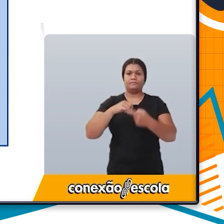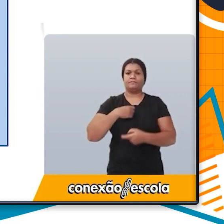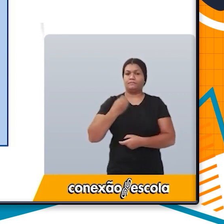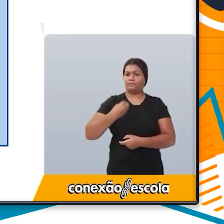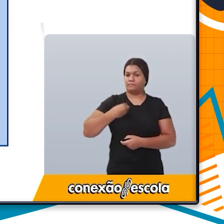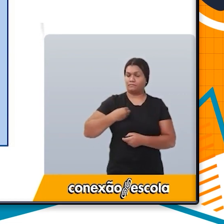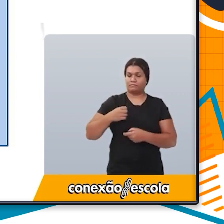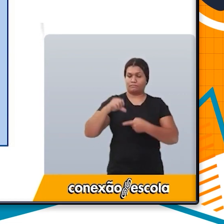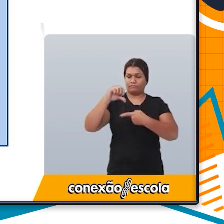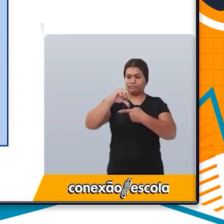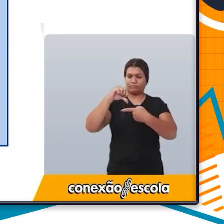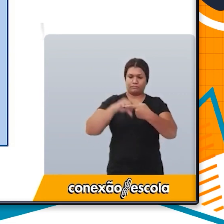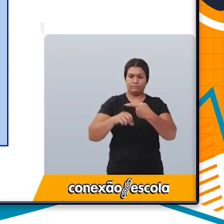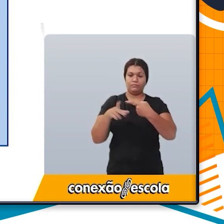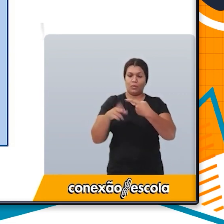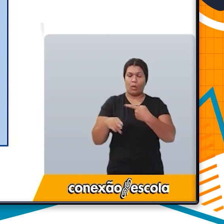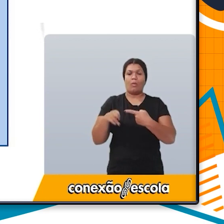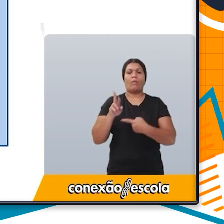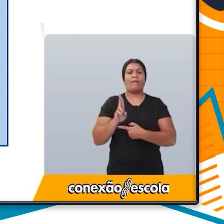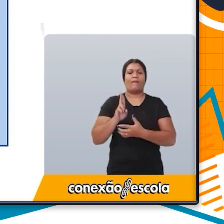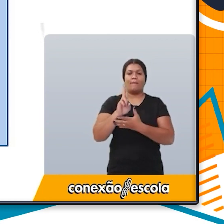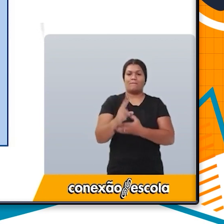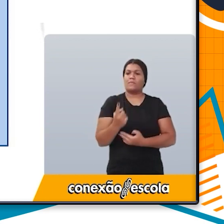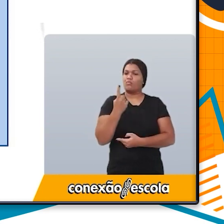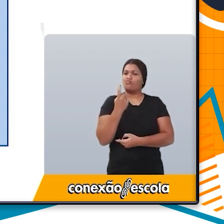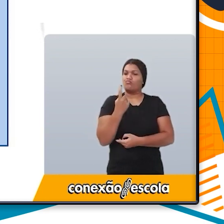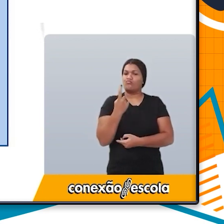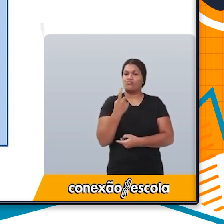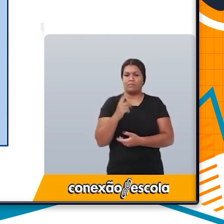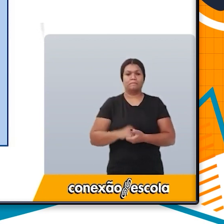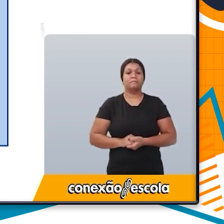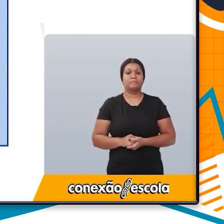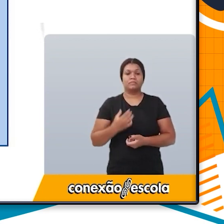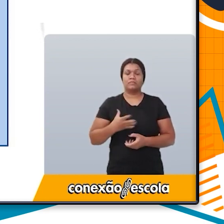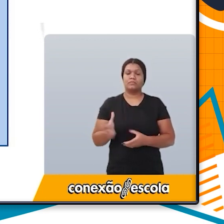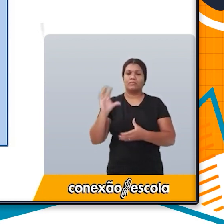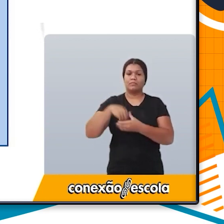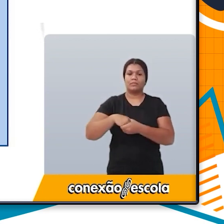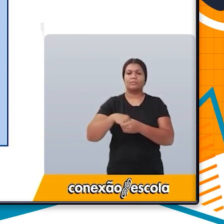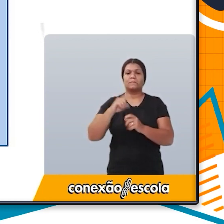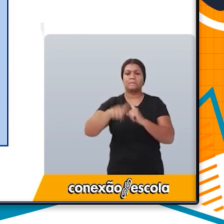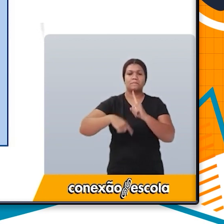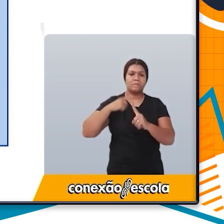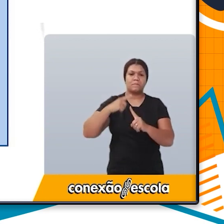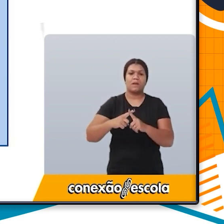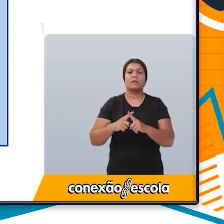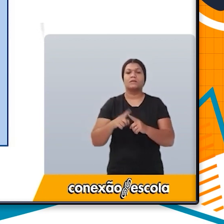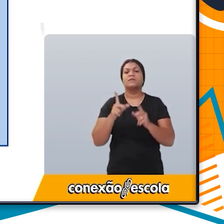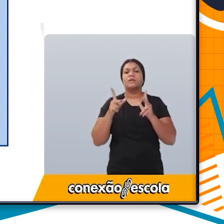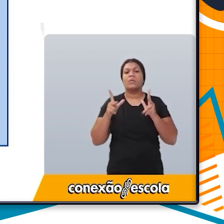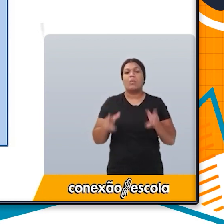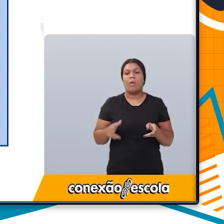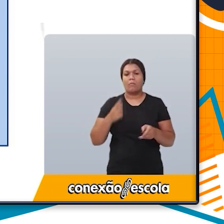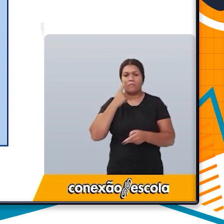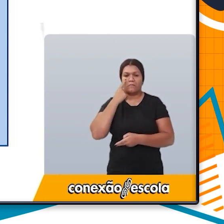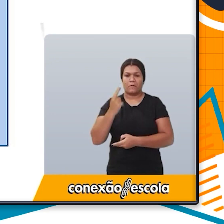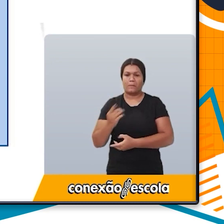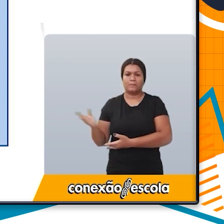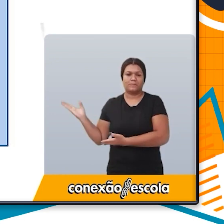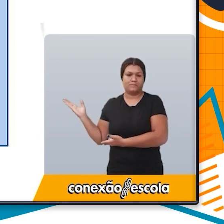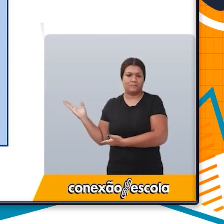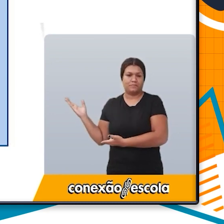são iguais, representam um inteiro. Vamos fazer uma adição com denominadores iguais.